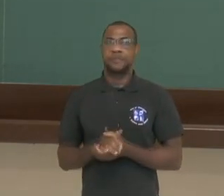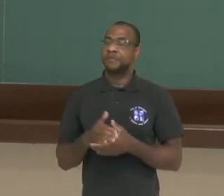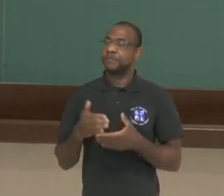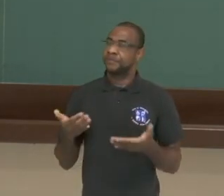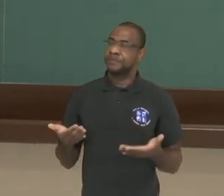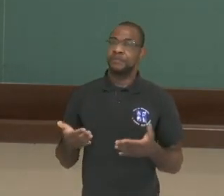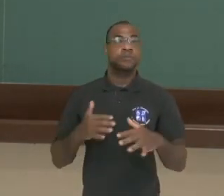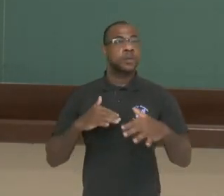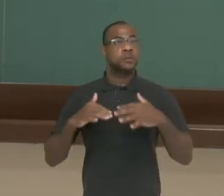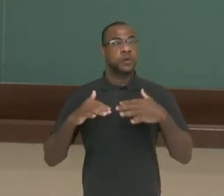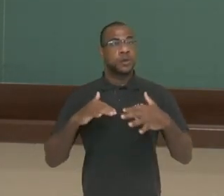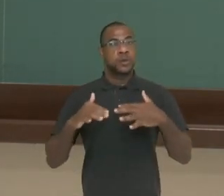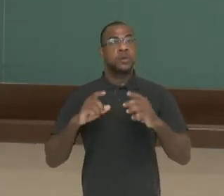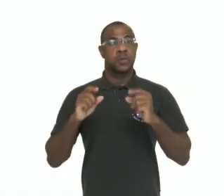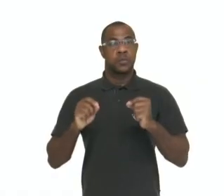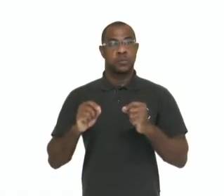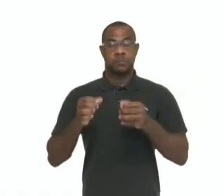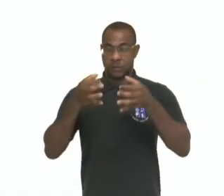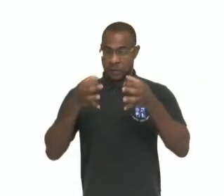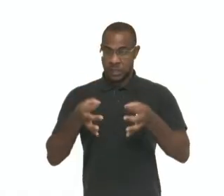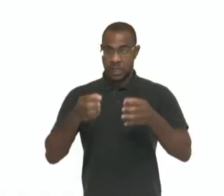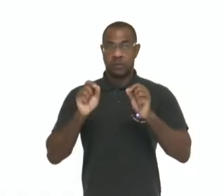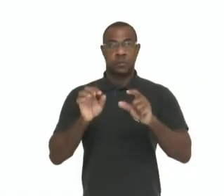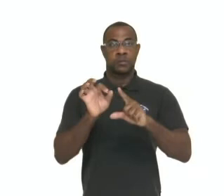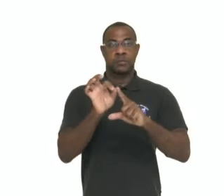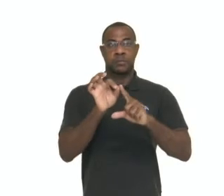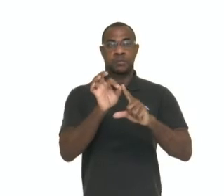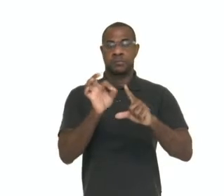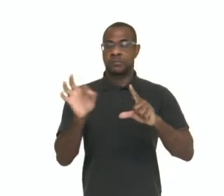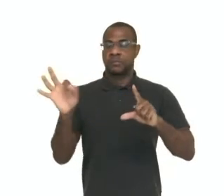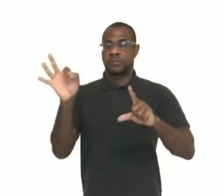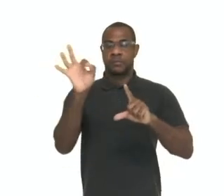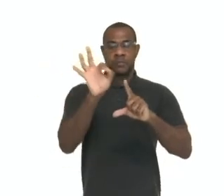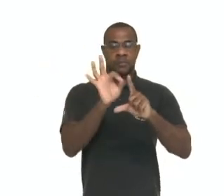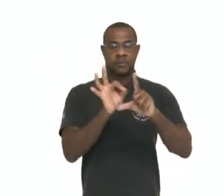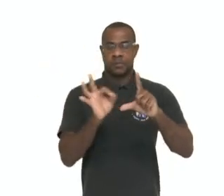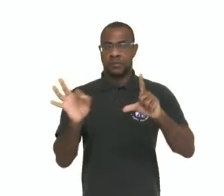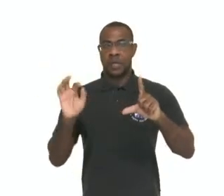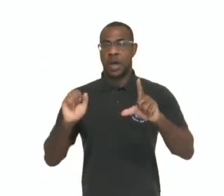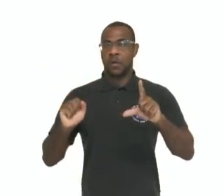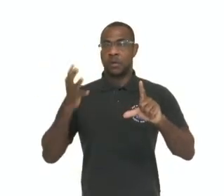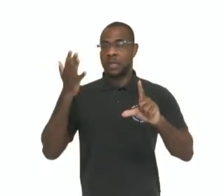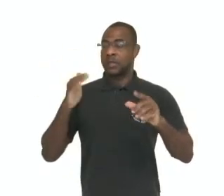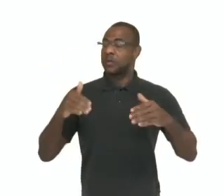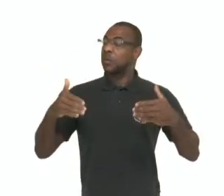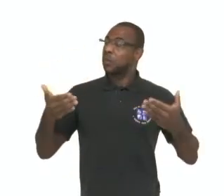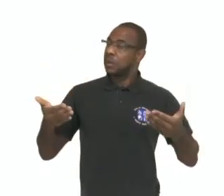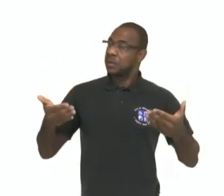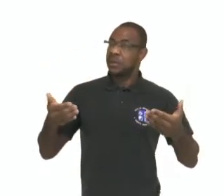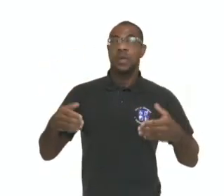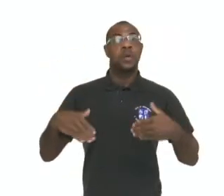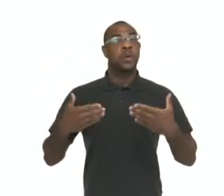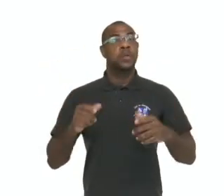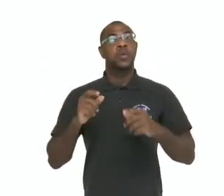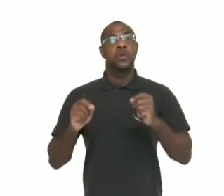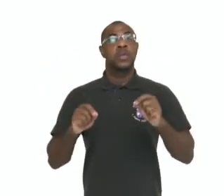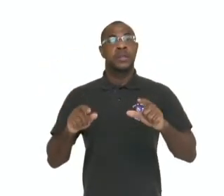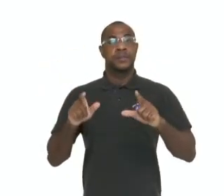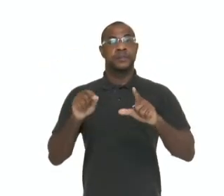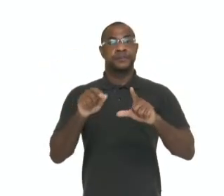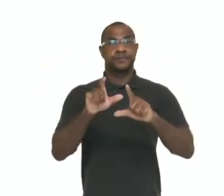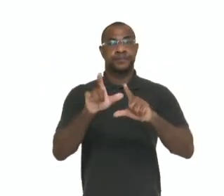bem, o movimento ordenado, como a gente observa aqui, ocorre quando as